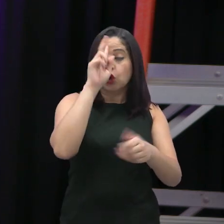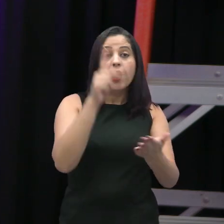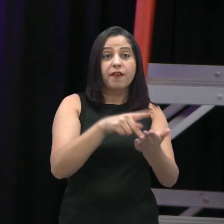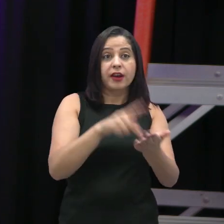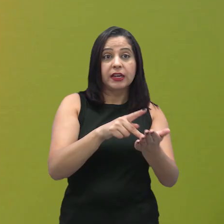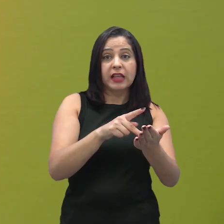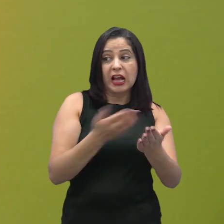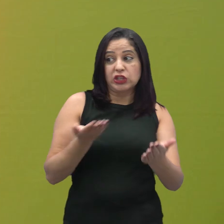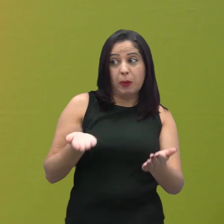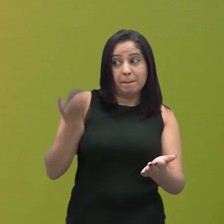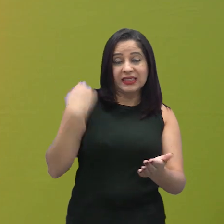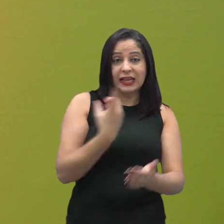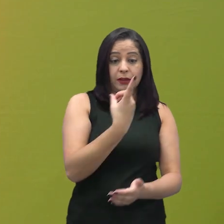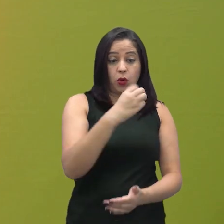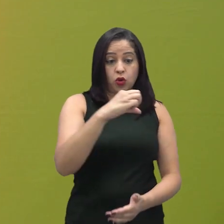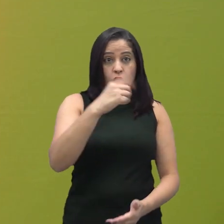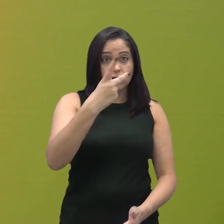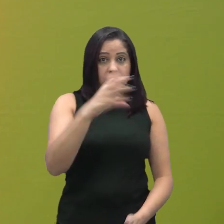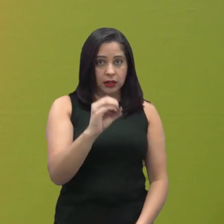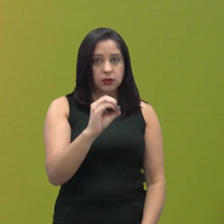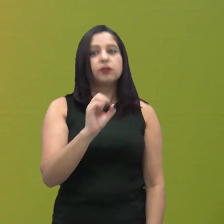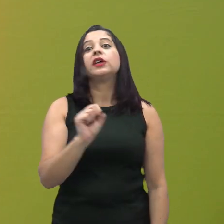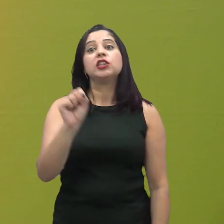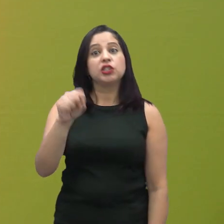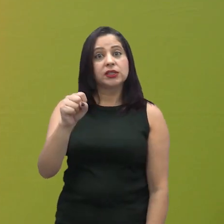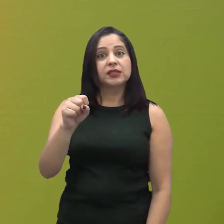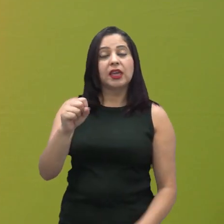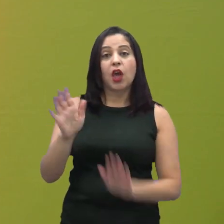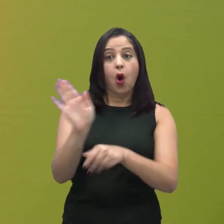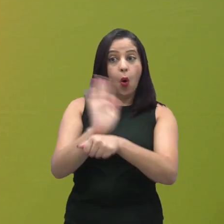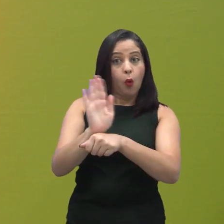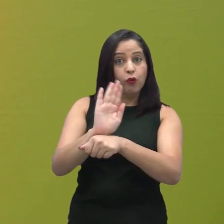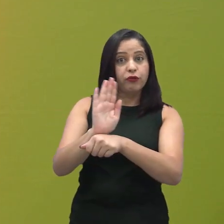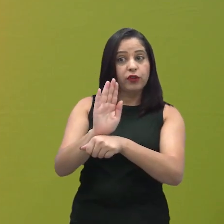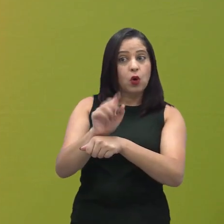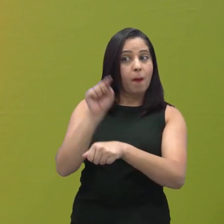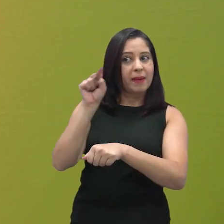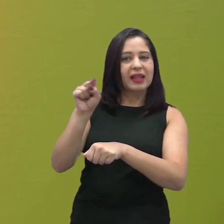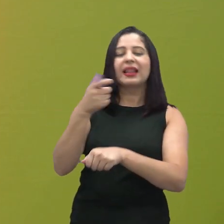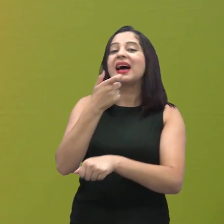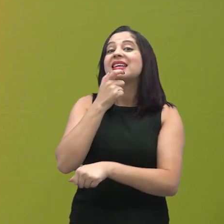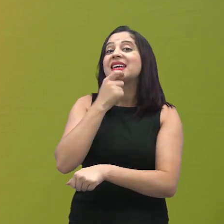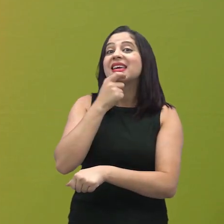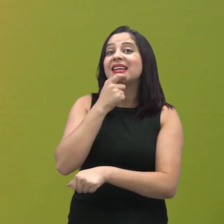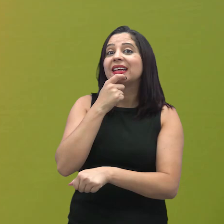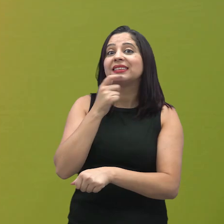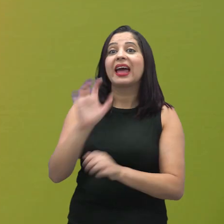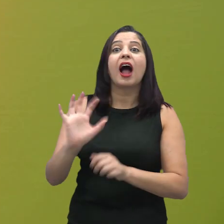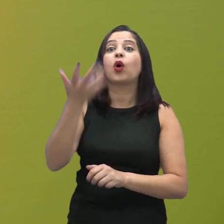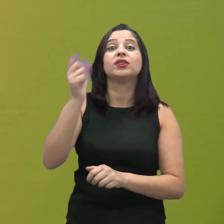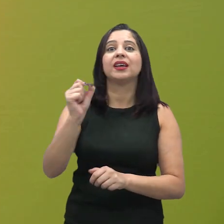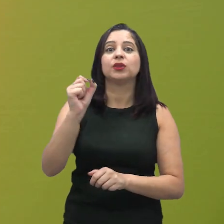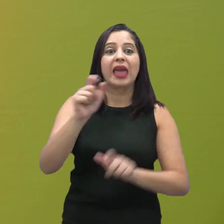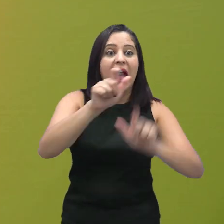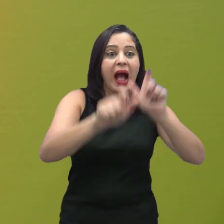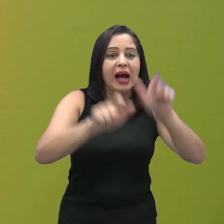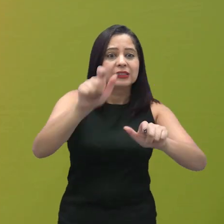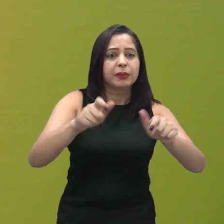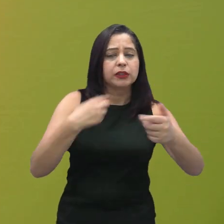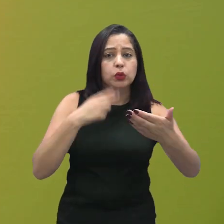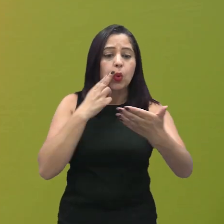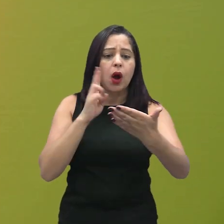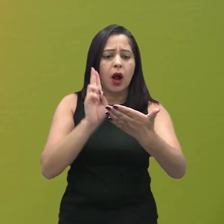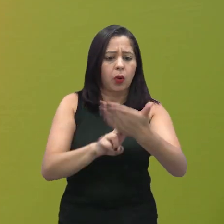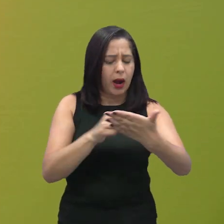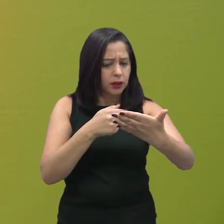anos 20. A trama se passa numa cidade pequena, litorânea, lá na Inglaterra, onde os moradores começam a receber cartas